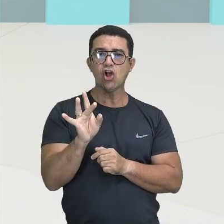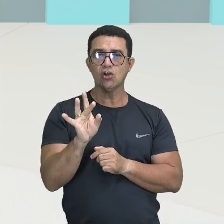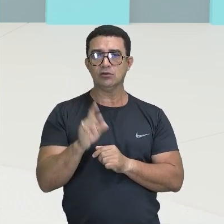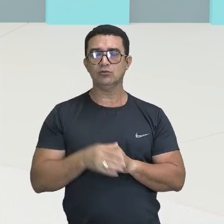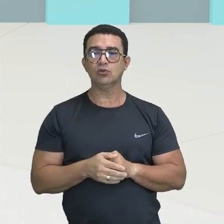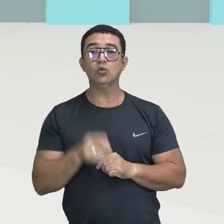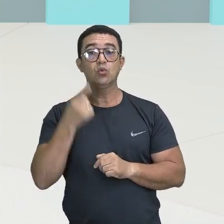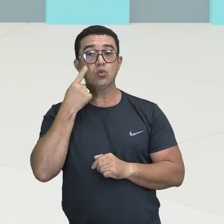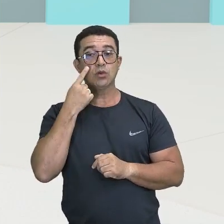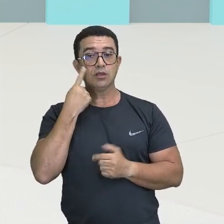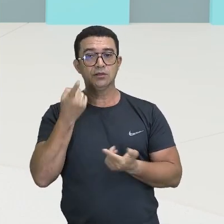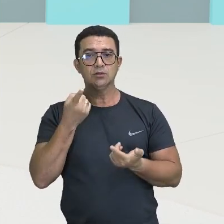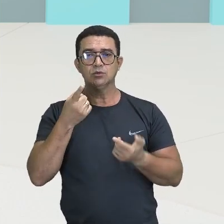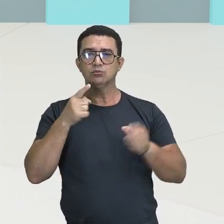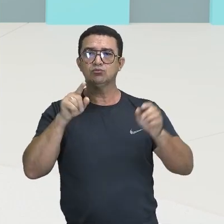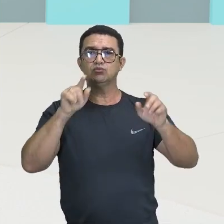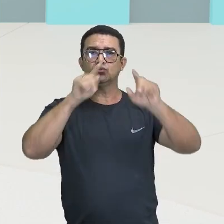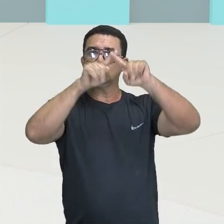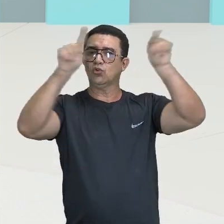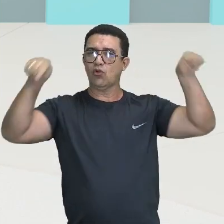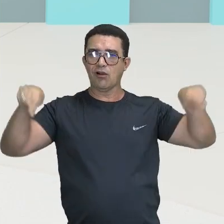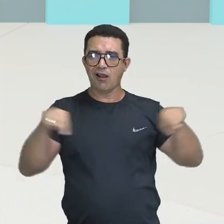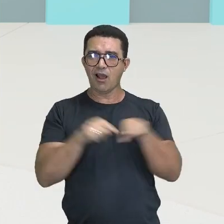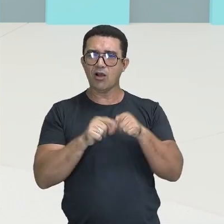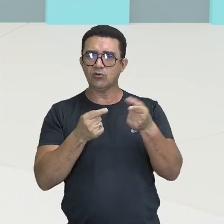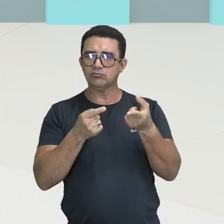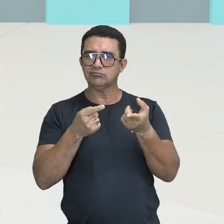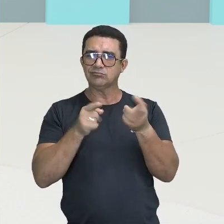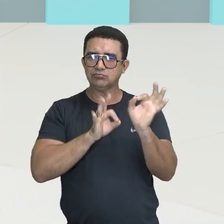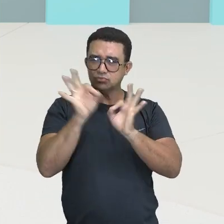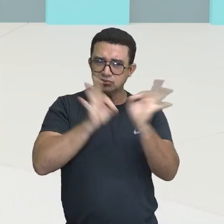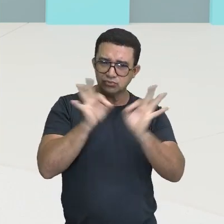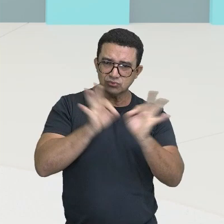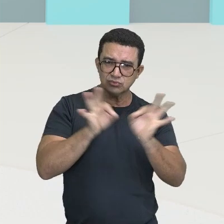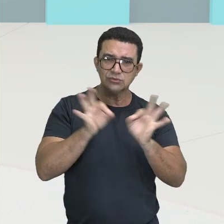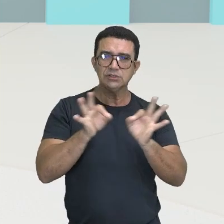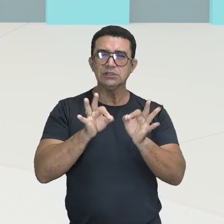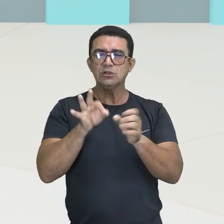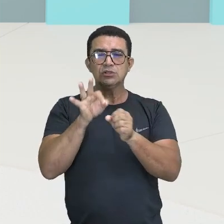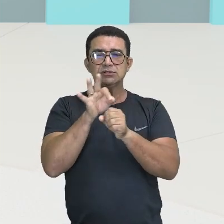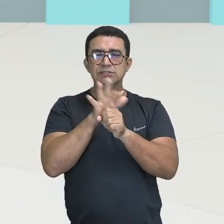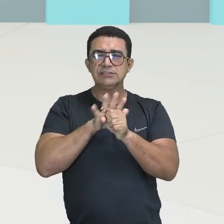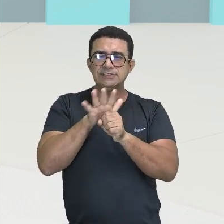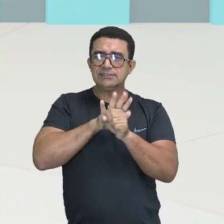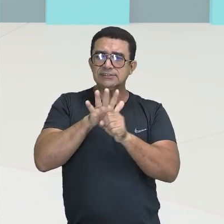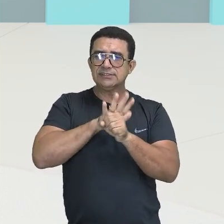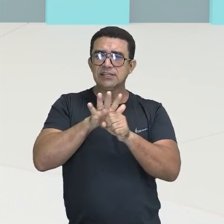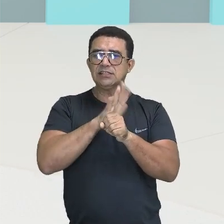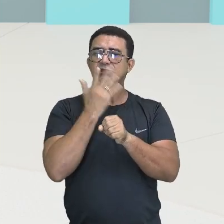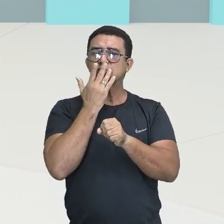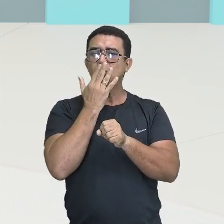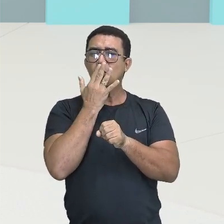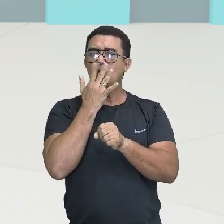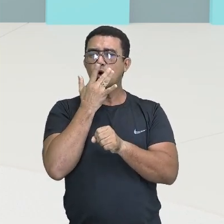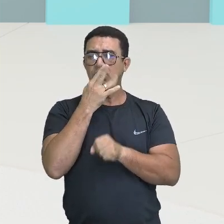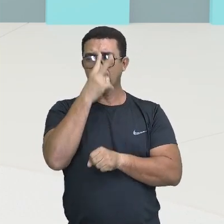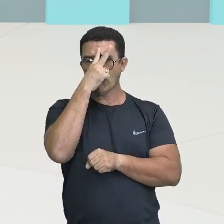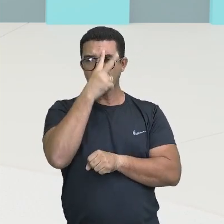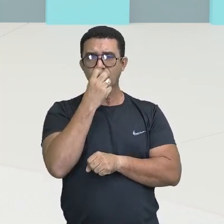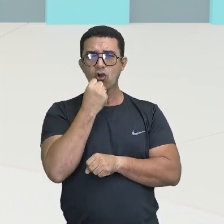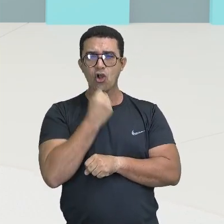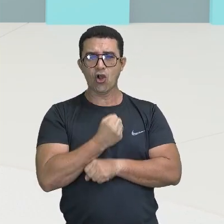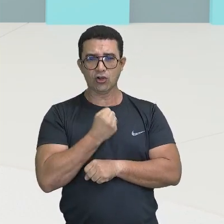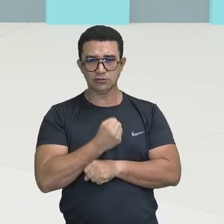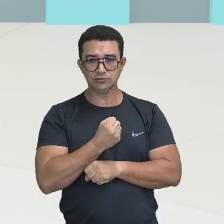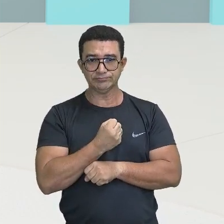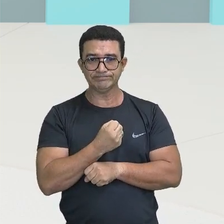óptica, um cenário bem equipado e iluminação cheia de cores vibrantes.